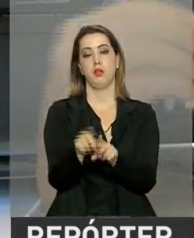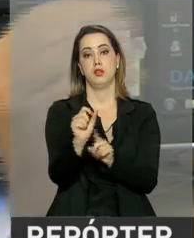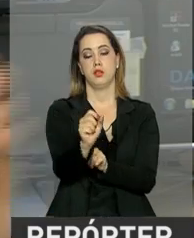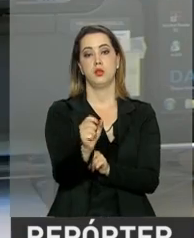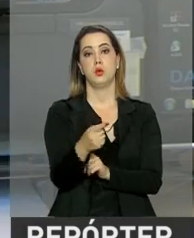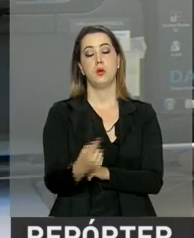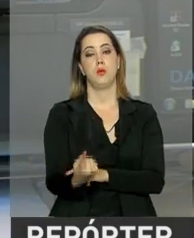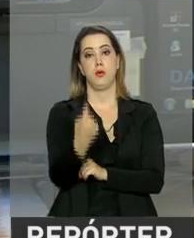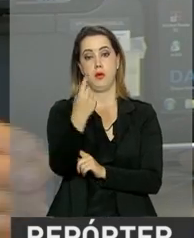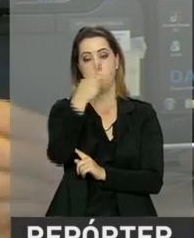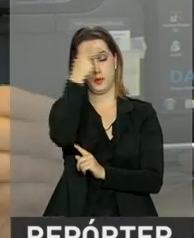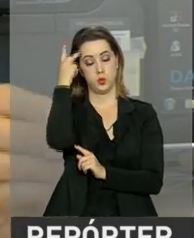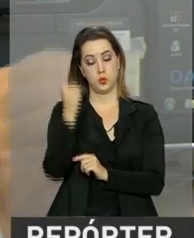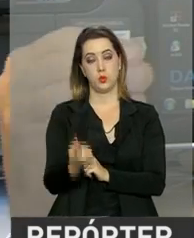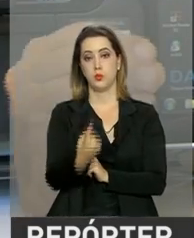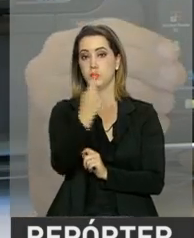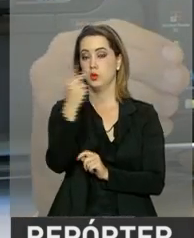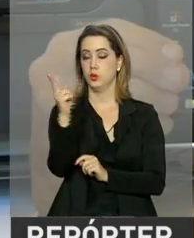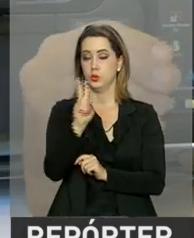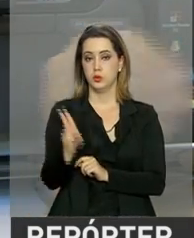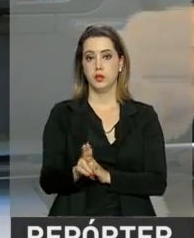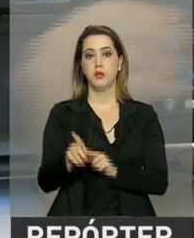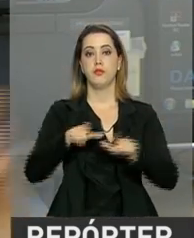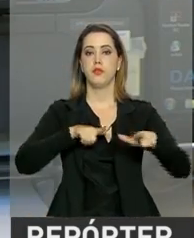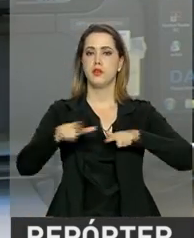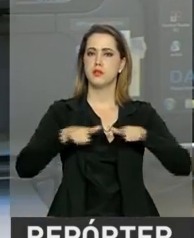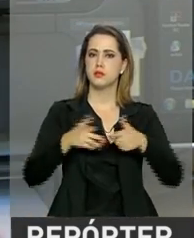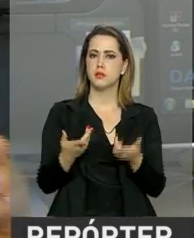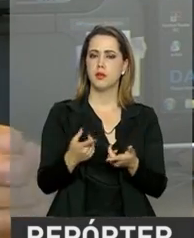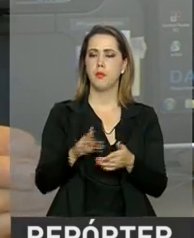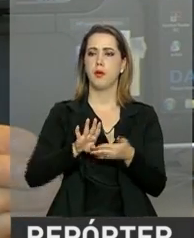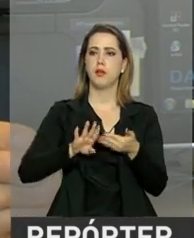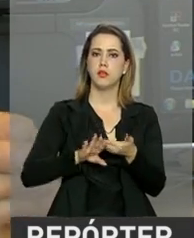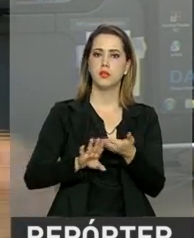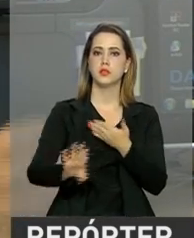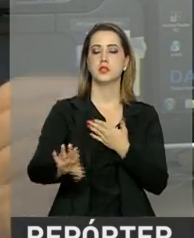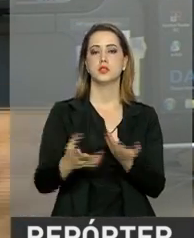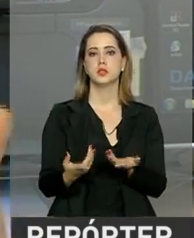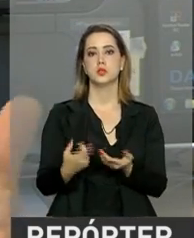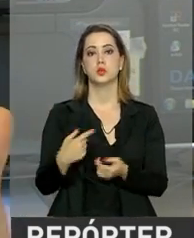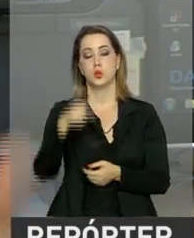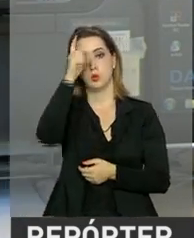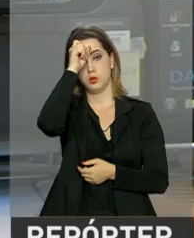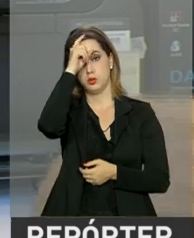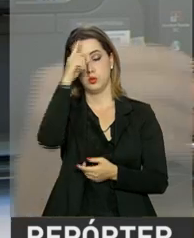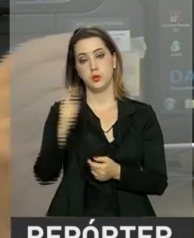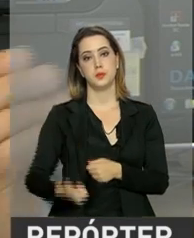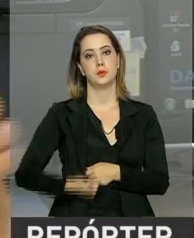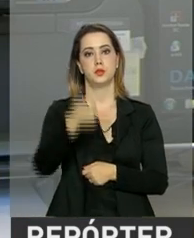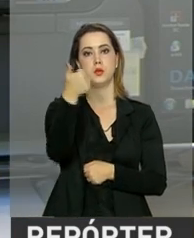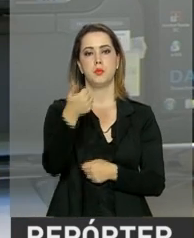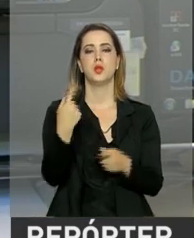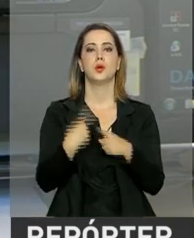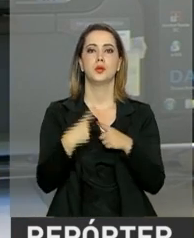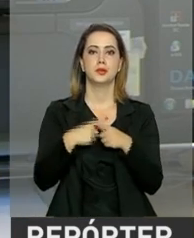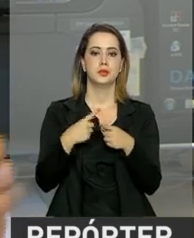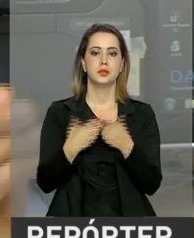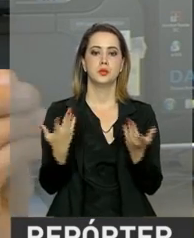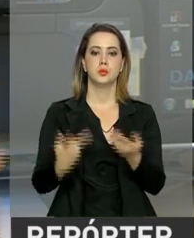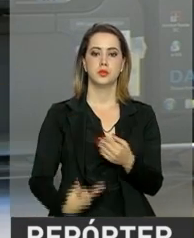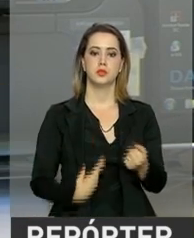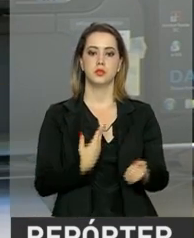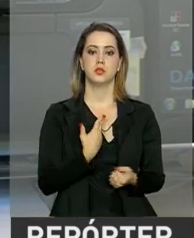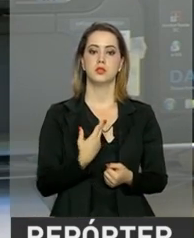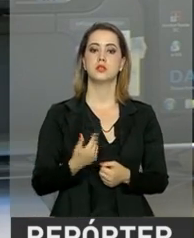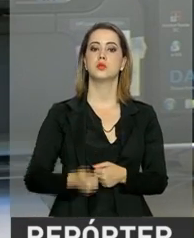empregado afastado 1 vez só, a pessoa fica na fila 1 vez só, o hospital ganha mais porque a complexidade do ato cirúrgico é